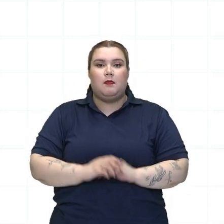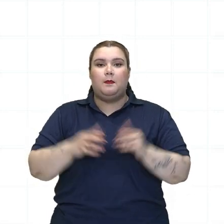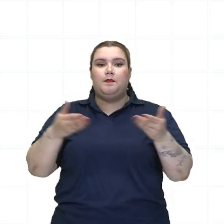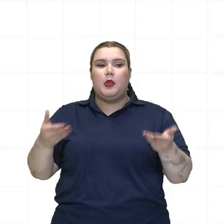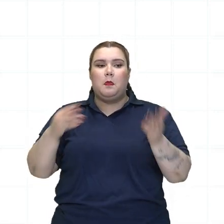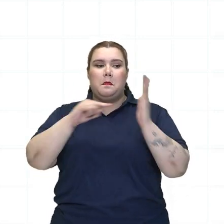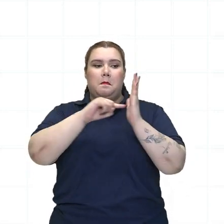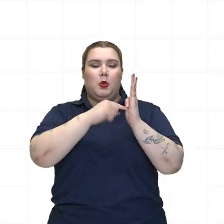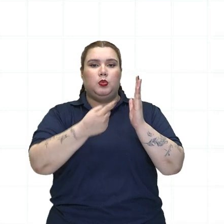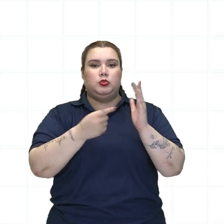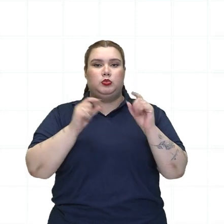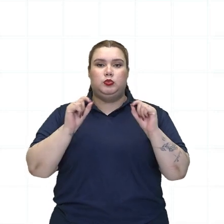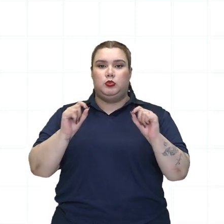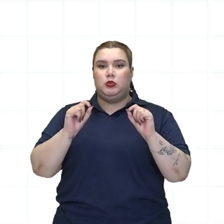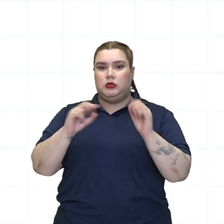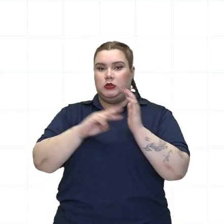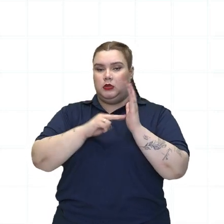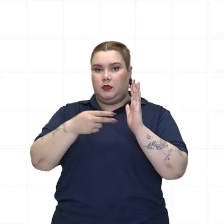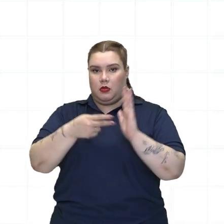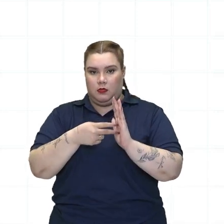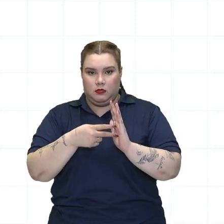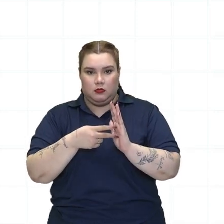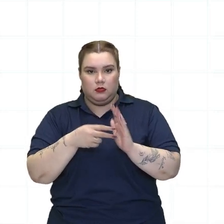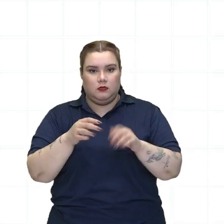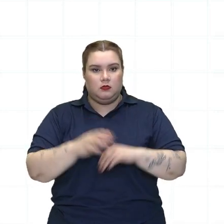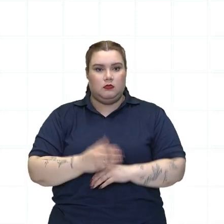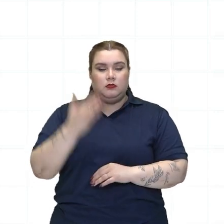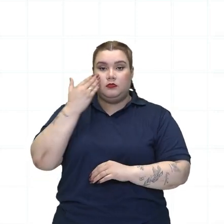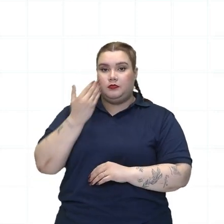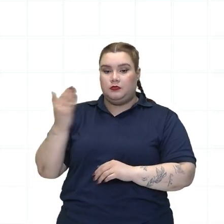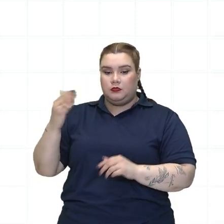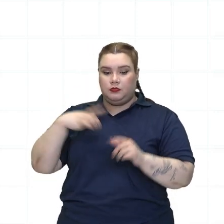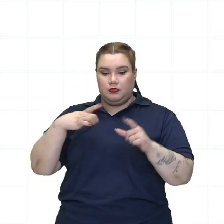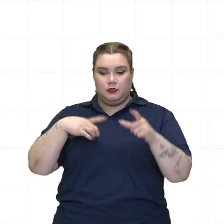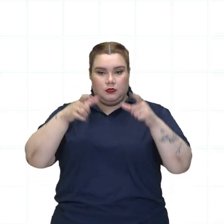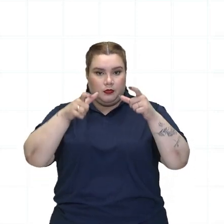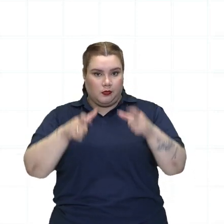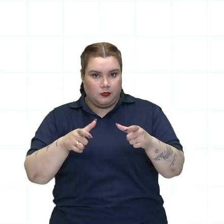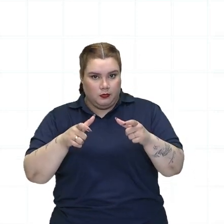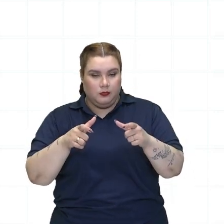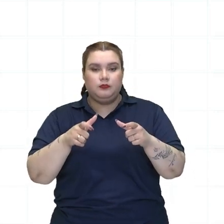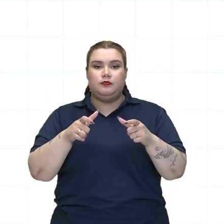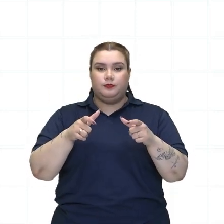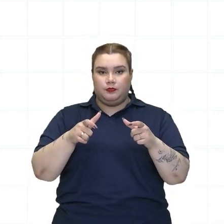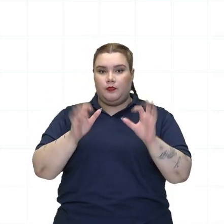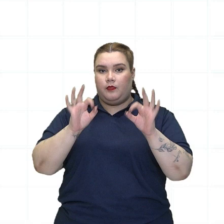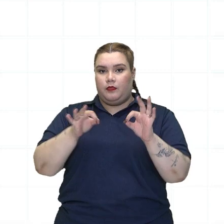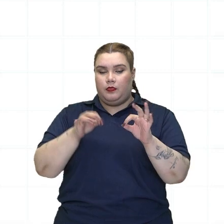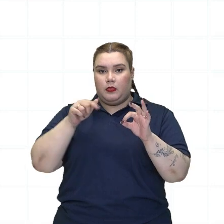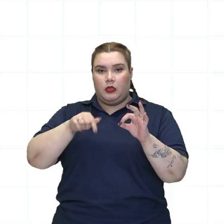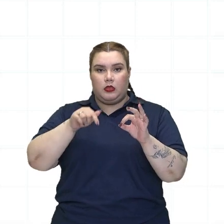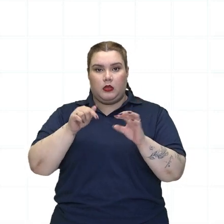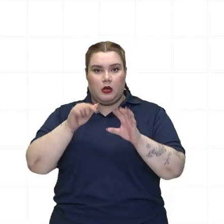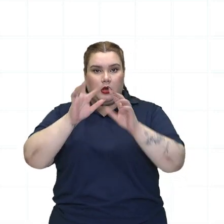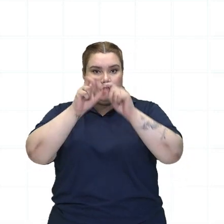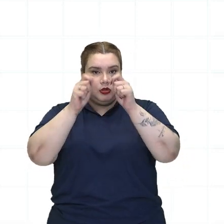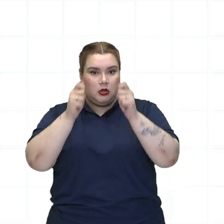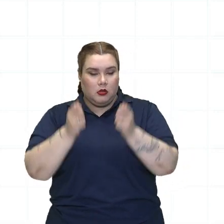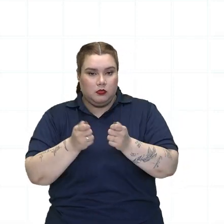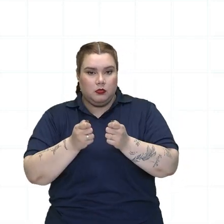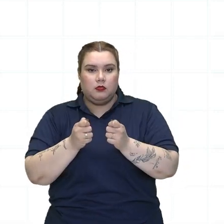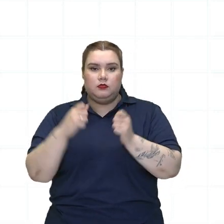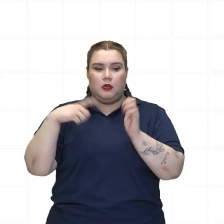ponto, né? Então perceba que nós temos aí a localização do nosso Cristo, tá? E aí eu marquei lá um